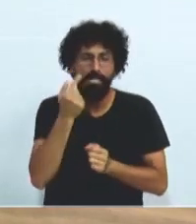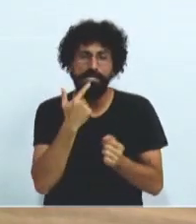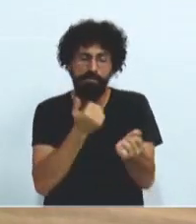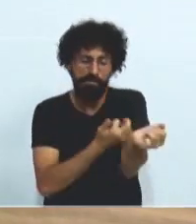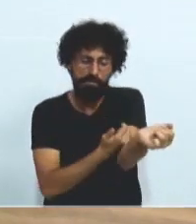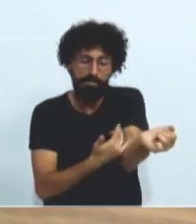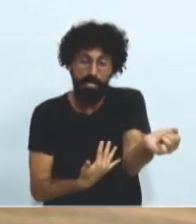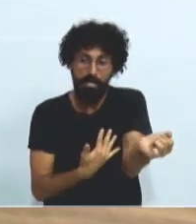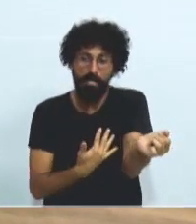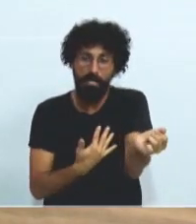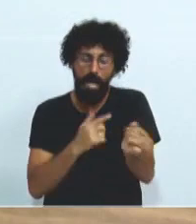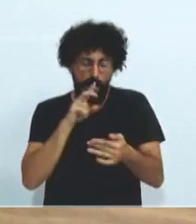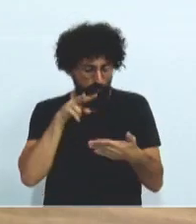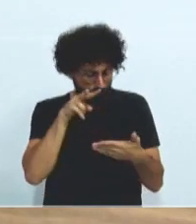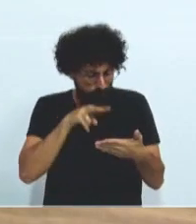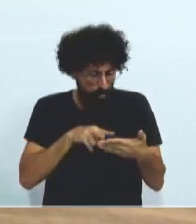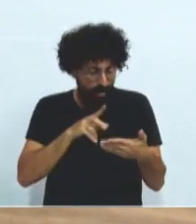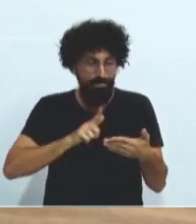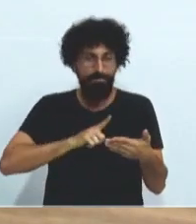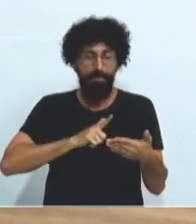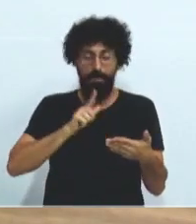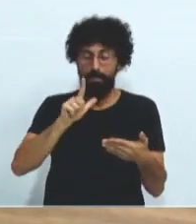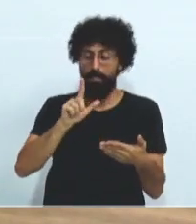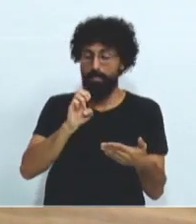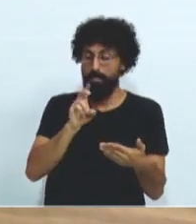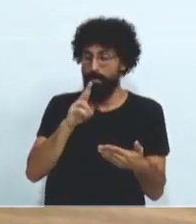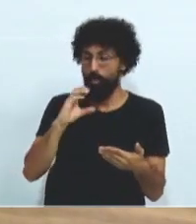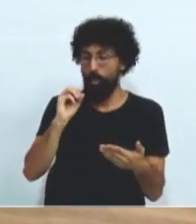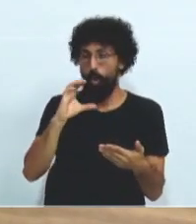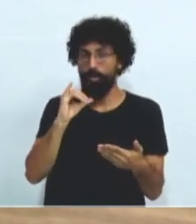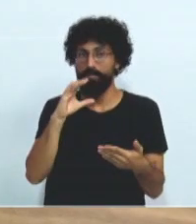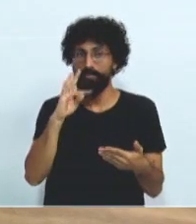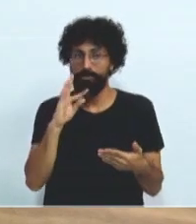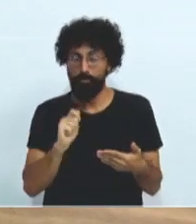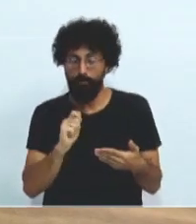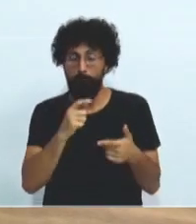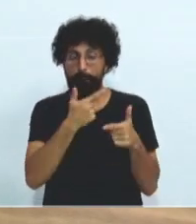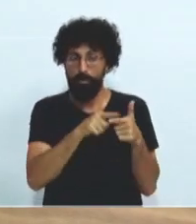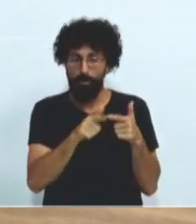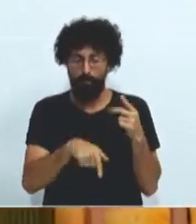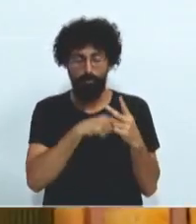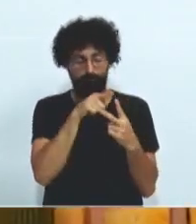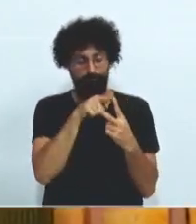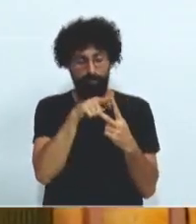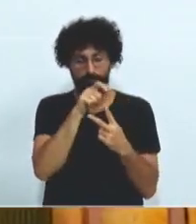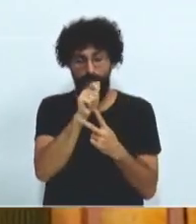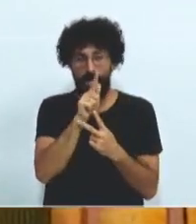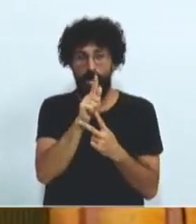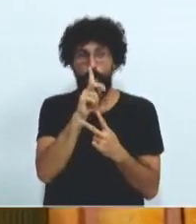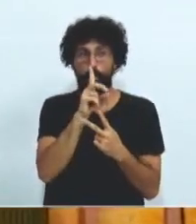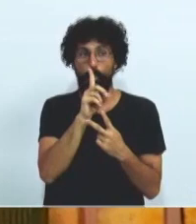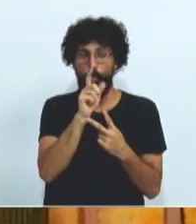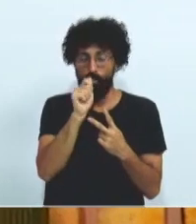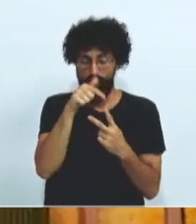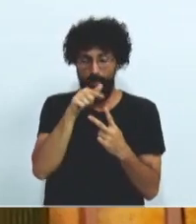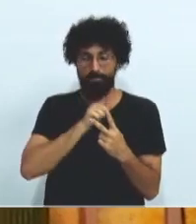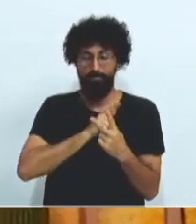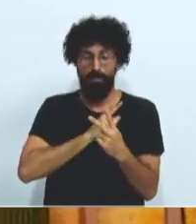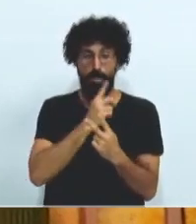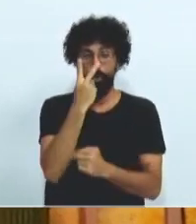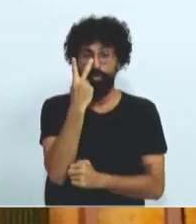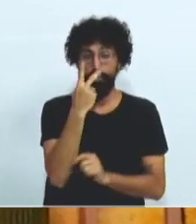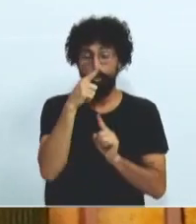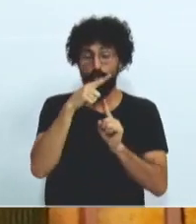seus leucócitos muito alterados. Então, a gente tem a leucemia crônica e aguda. Entre aguda, a gente tem a leucemia linfóide aguda e